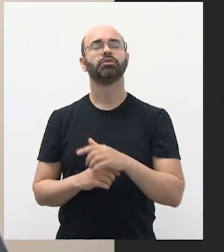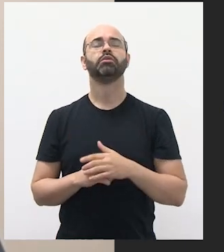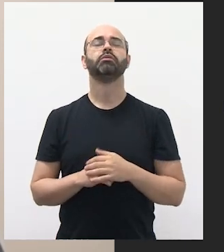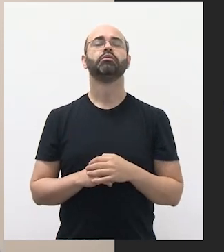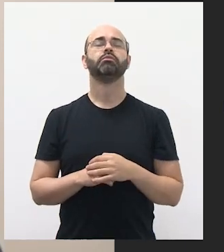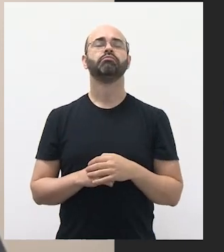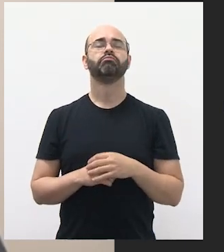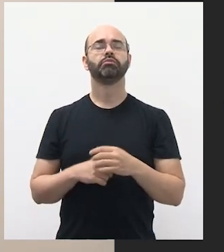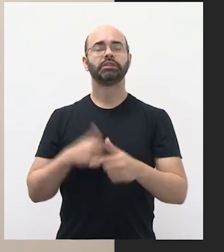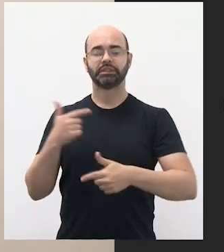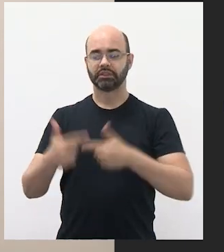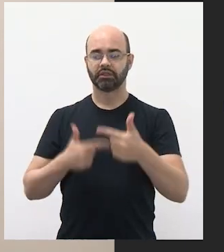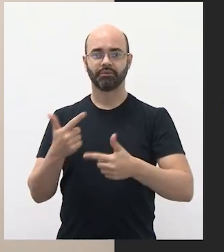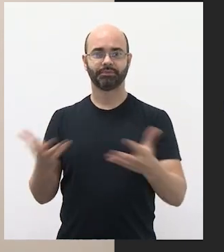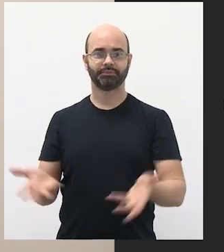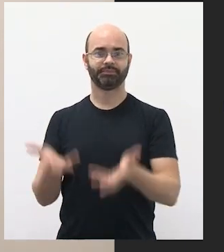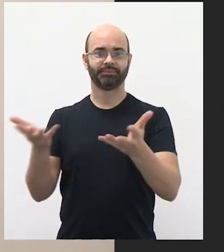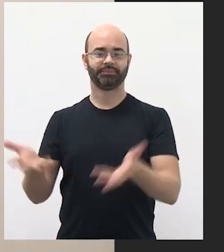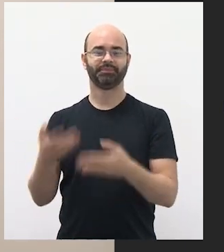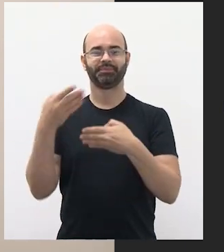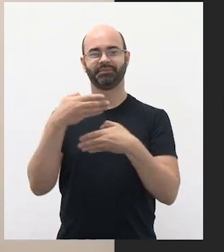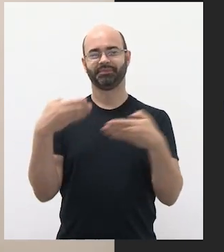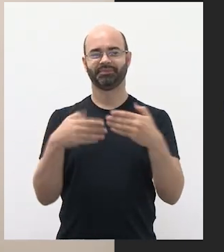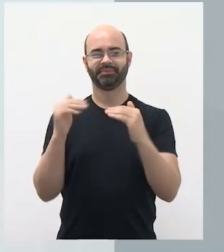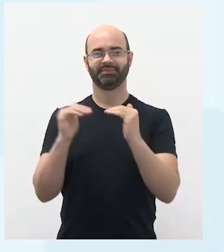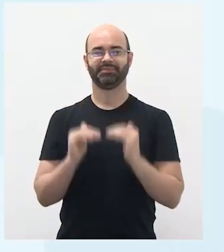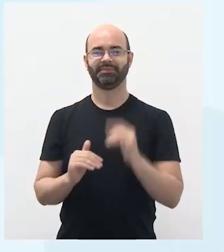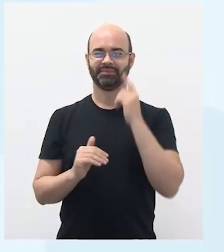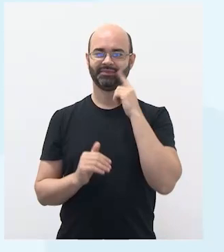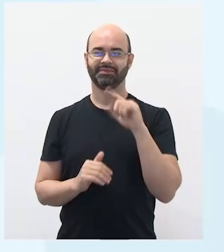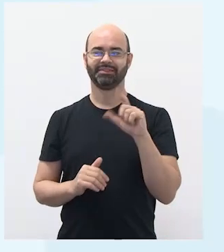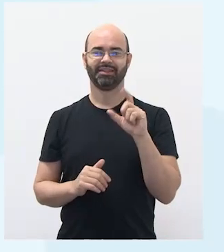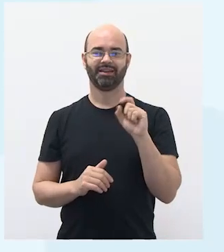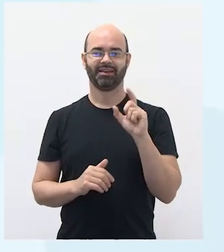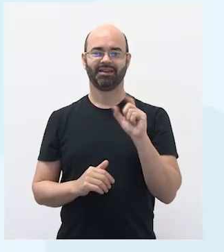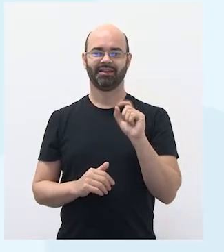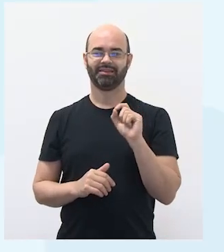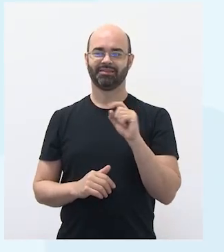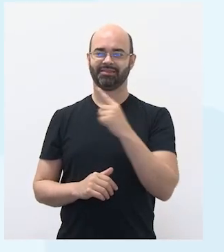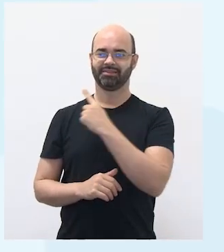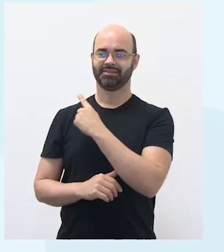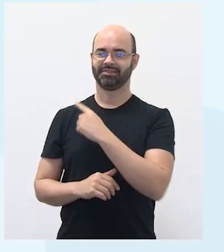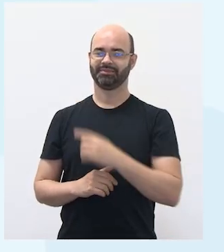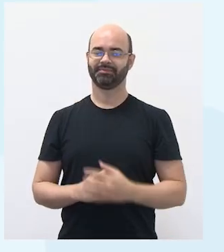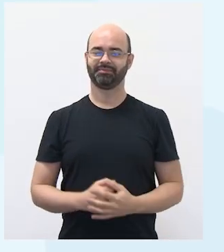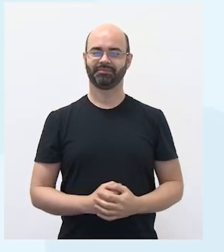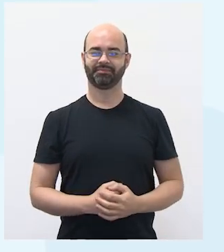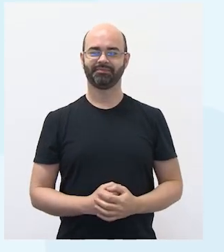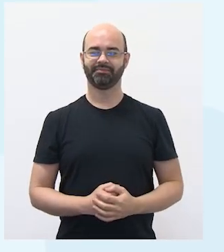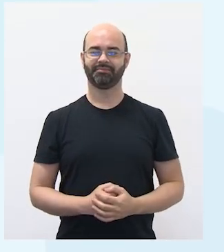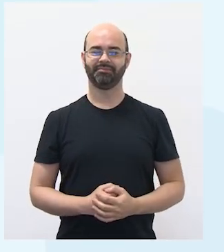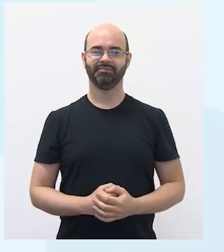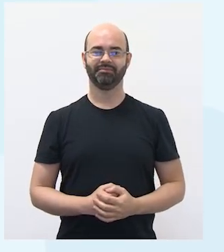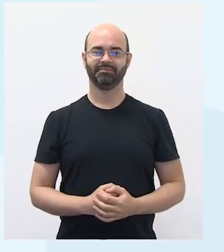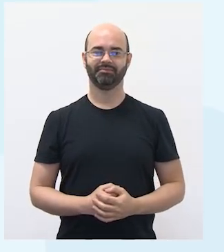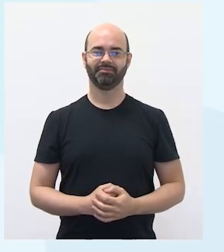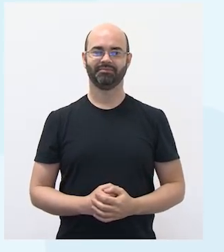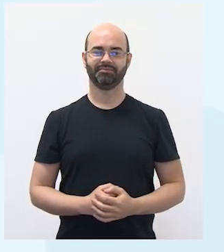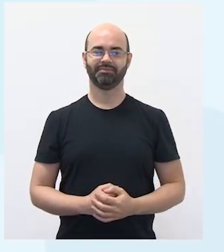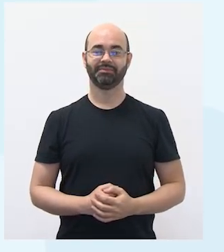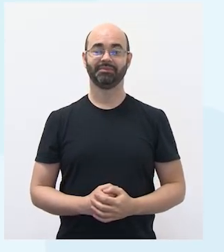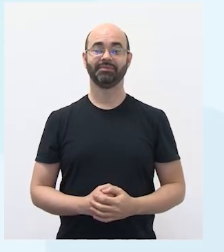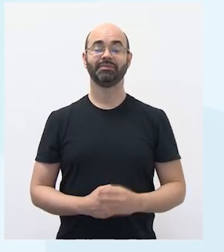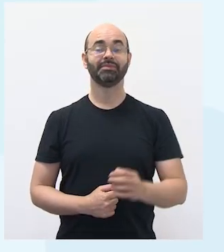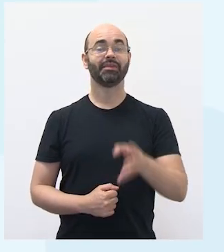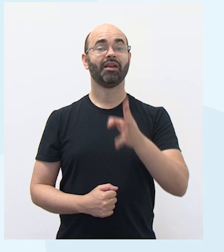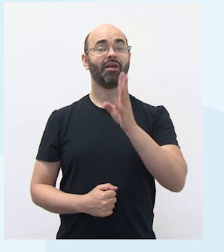esse trabalho. E aí no próximo slide, né, slide 10, a partir então do conhecimento como um meio e